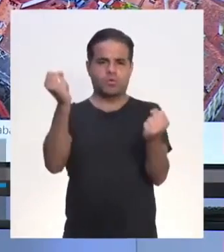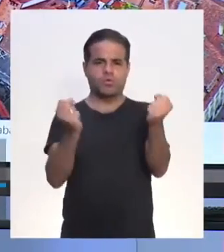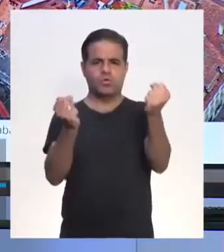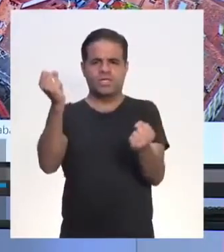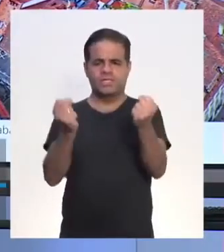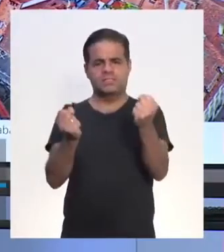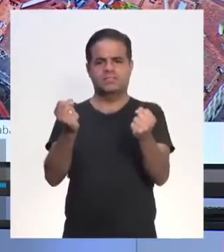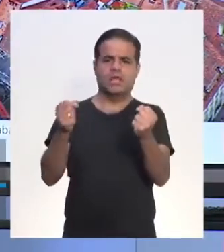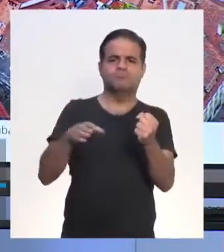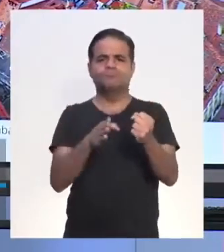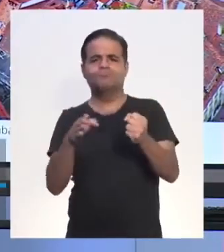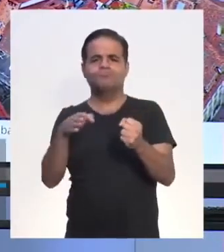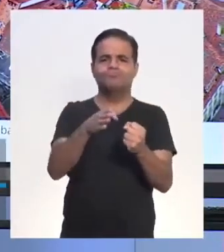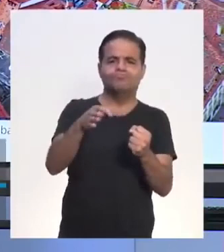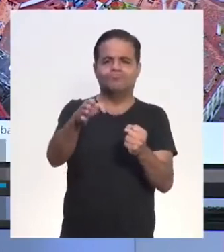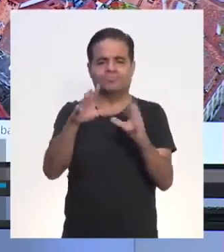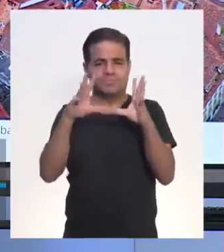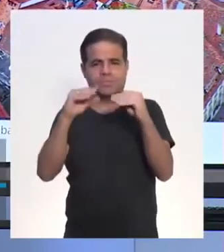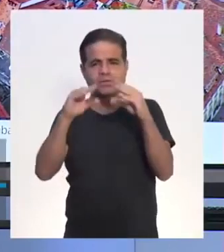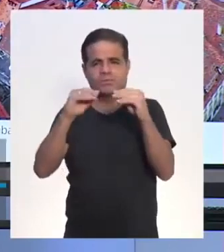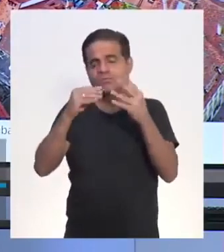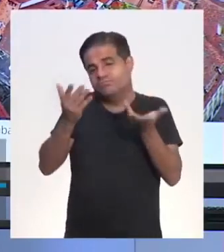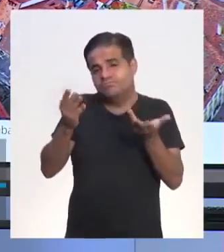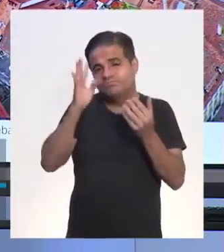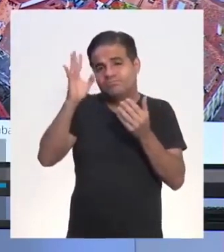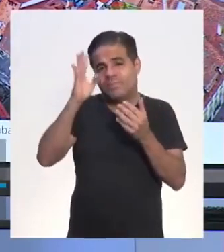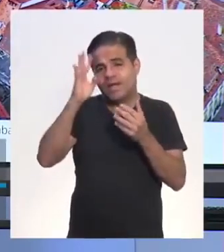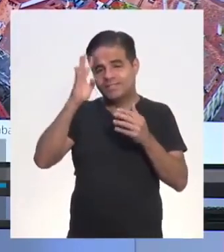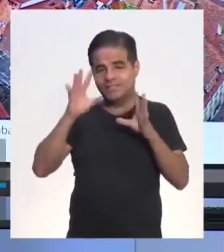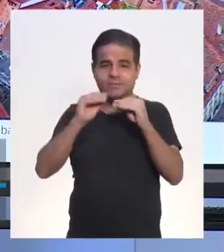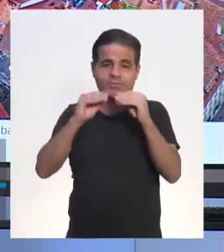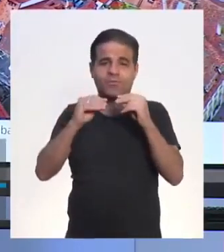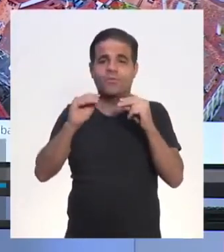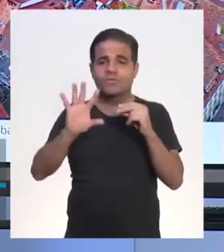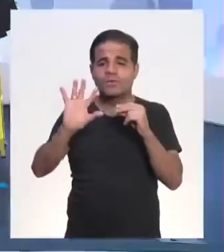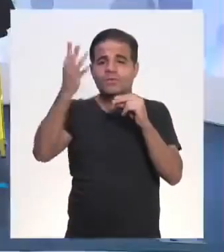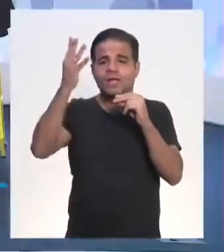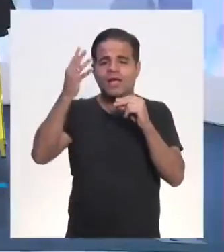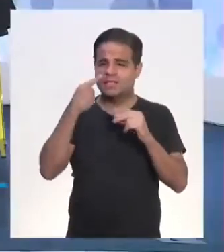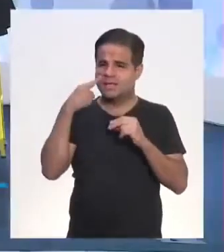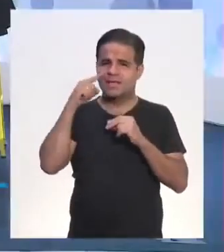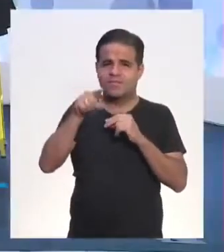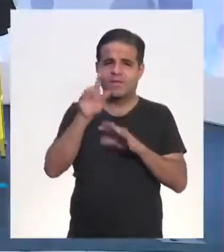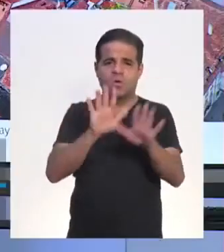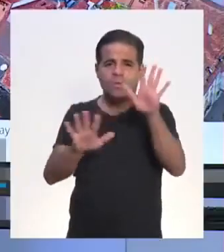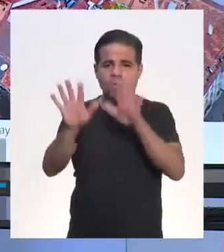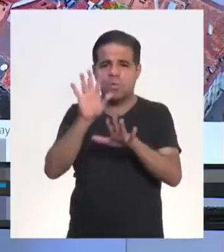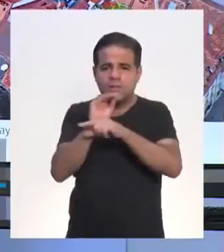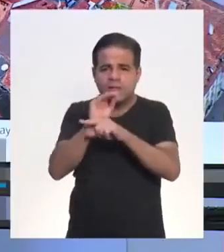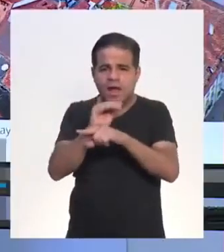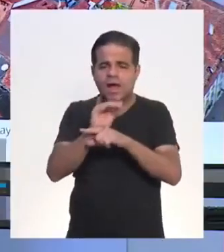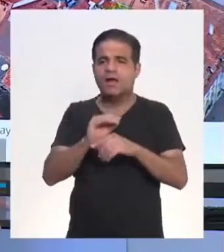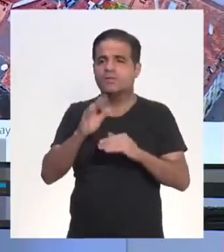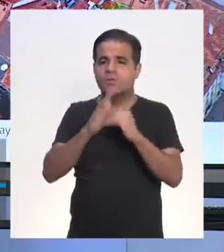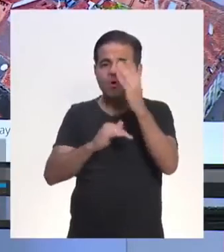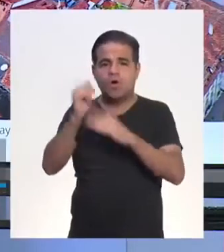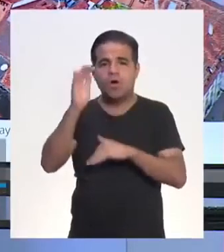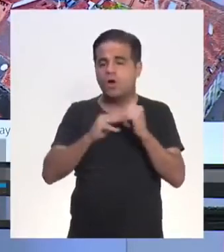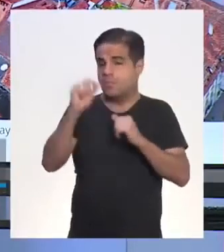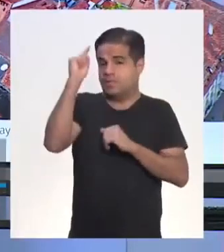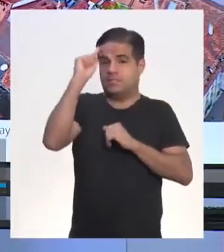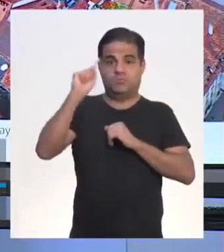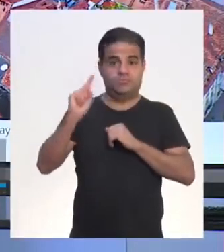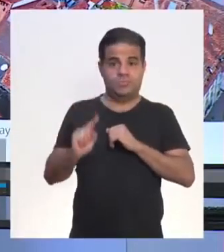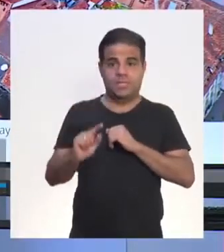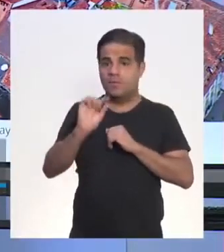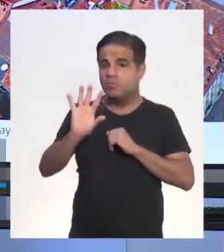dirigindo, por exemplo, à noite, uma situação bastante comum, e ele vê lá, cuidado, obras na transversal, e ele não sabe o que é uma